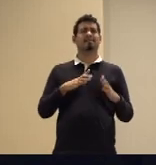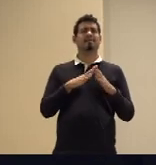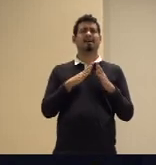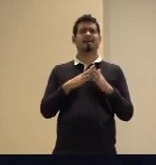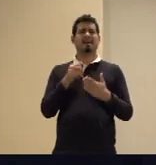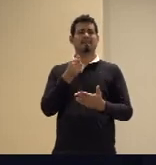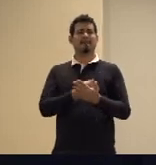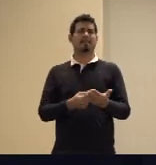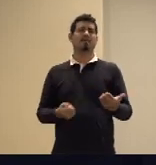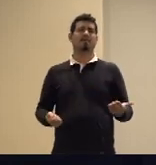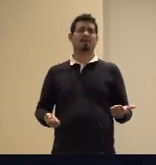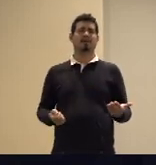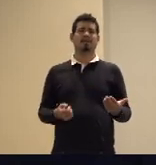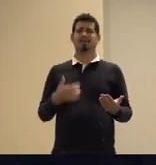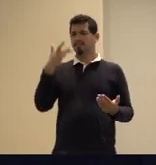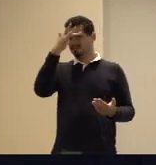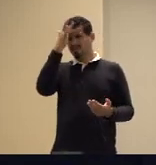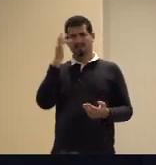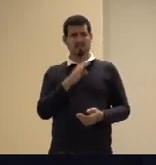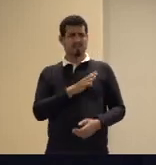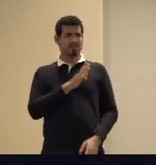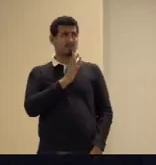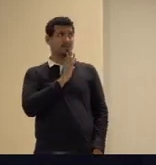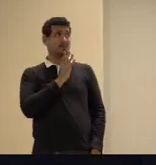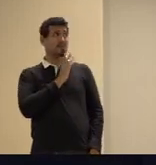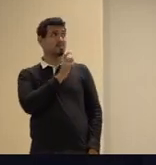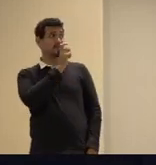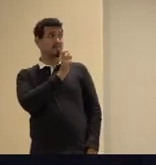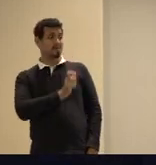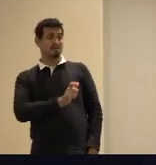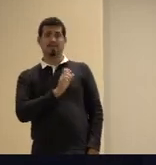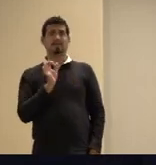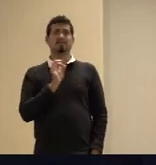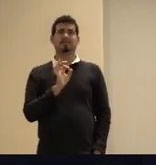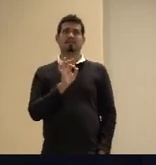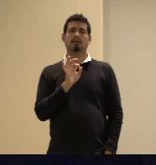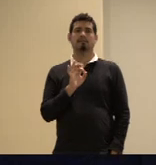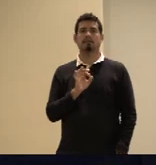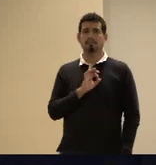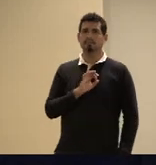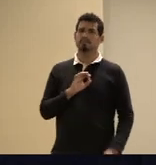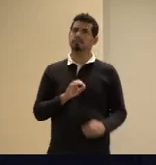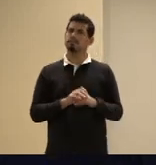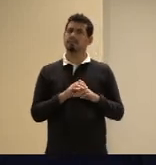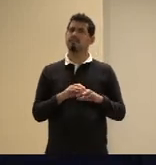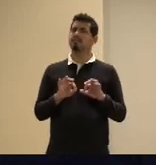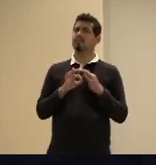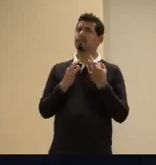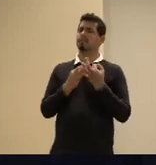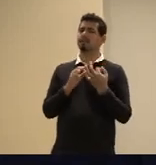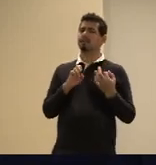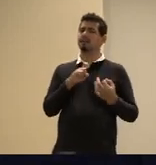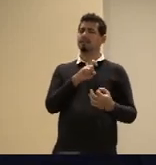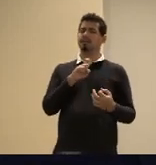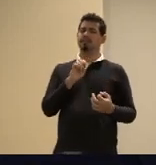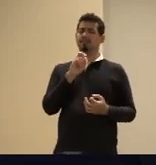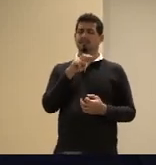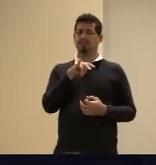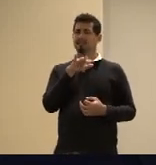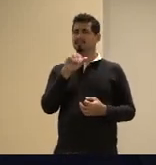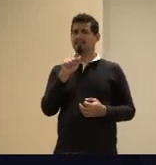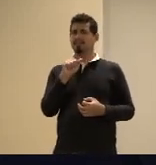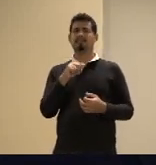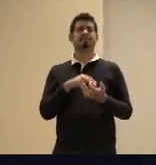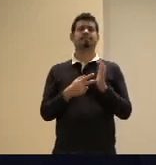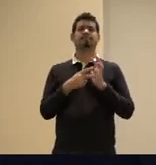precatória por pessoas que nunca conheceram essa criança. Então, vamos ler aqui o que é uma família extensa. Entende-se por